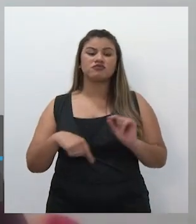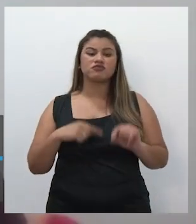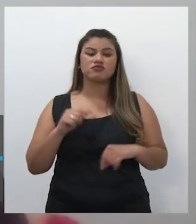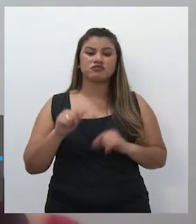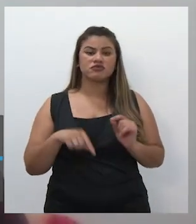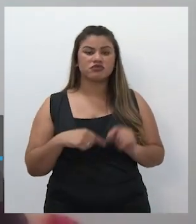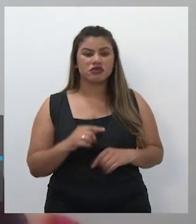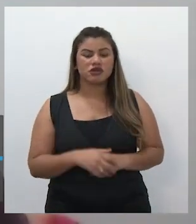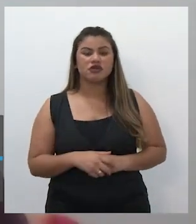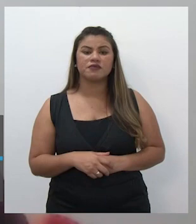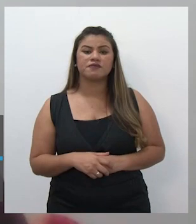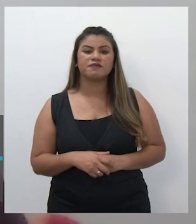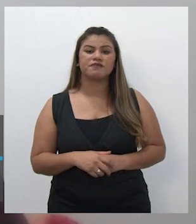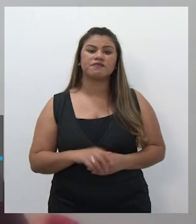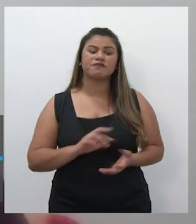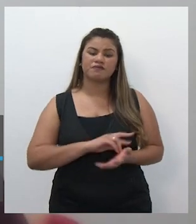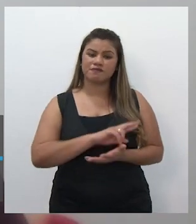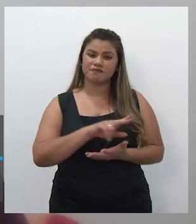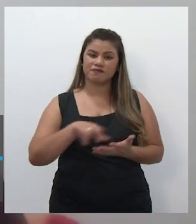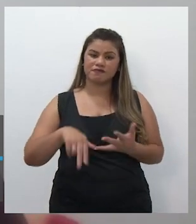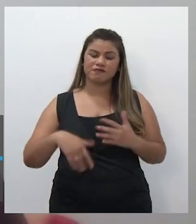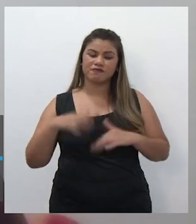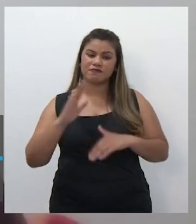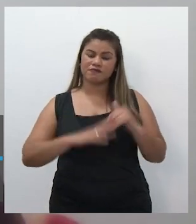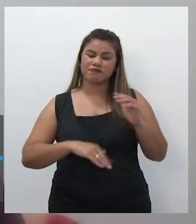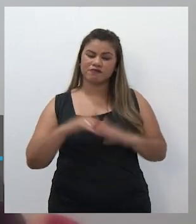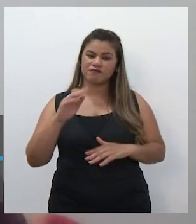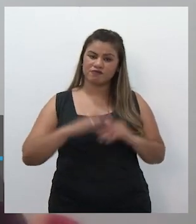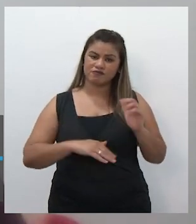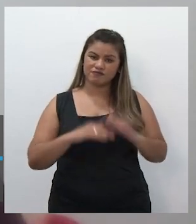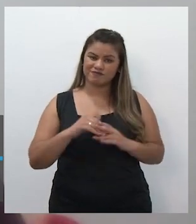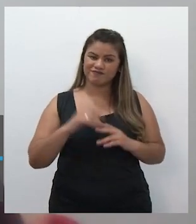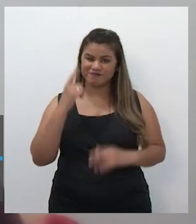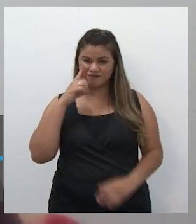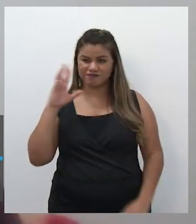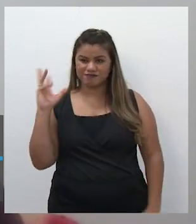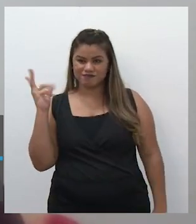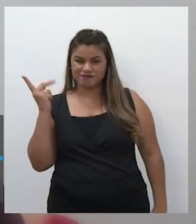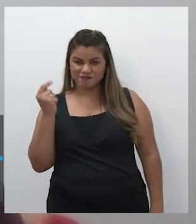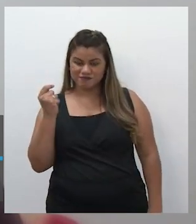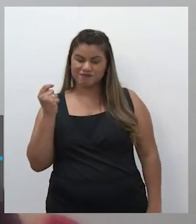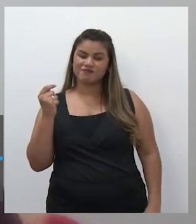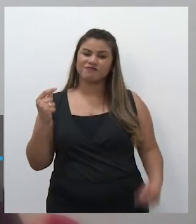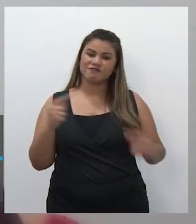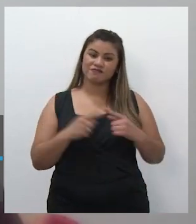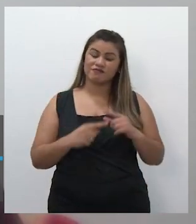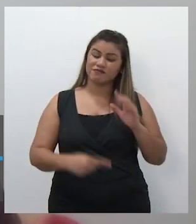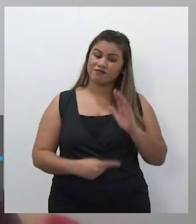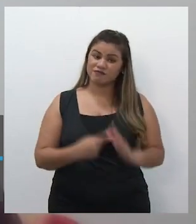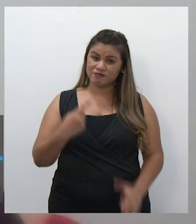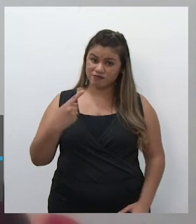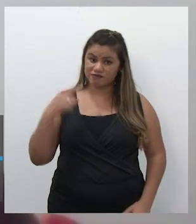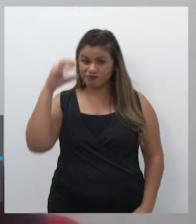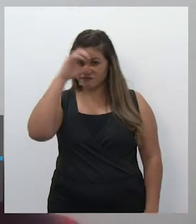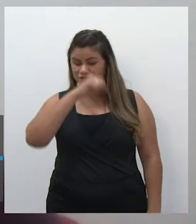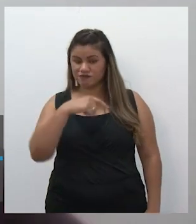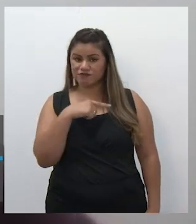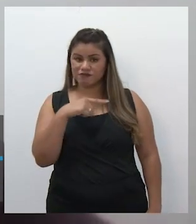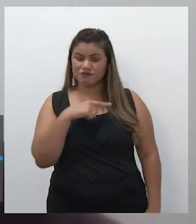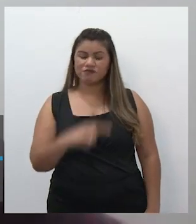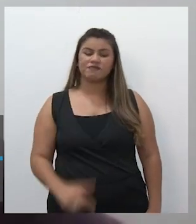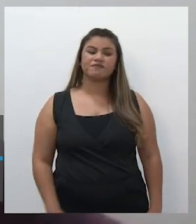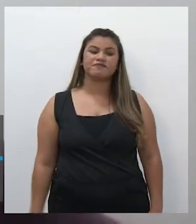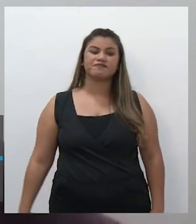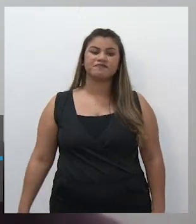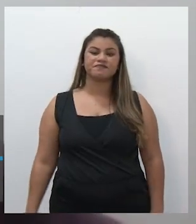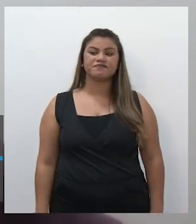uma quantidade enorme de habilidades embutidas. Então, essa é a competência para essa primeira situação de aprendizagem, tá? E